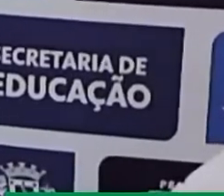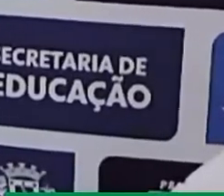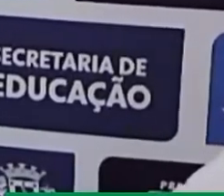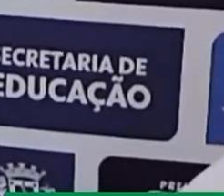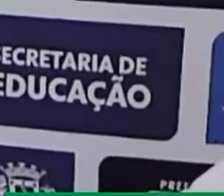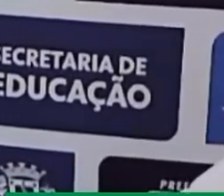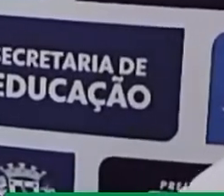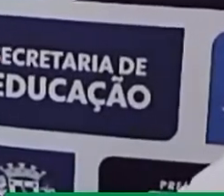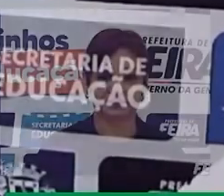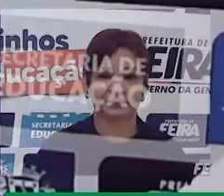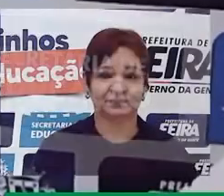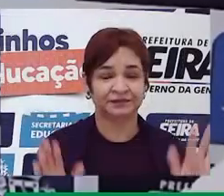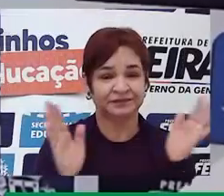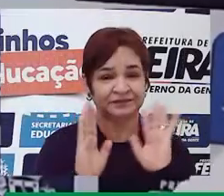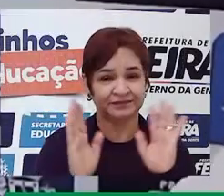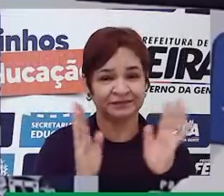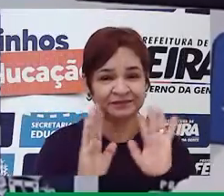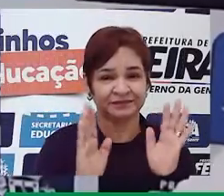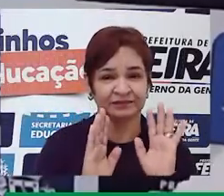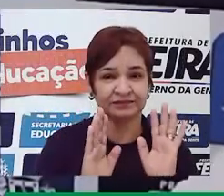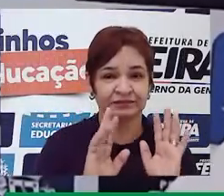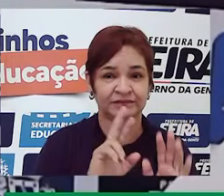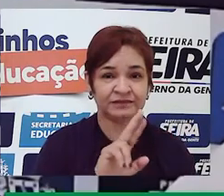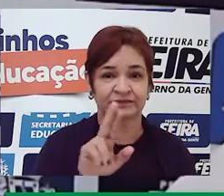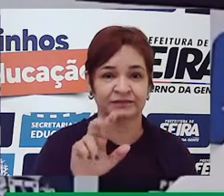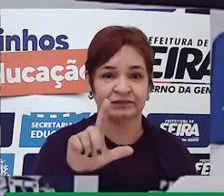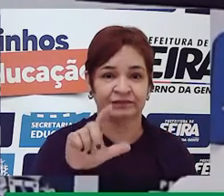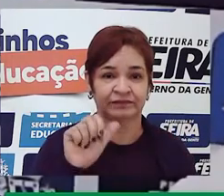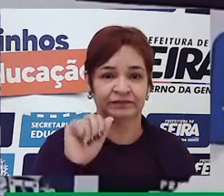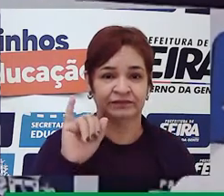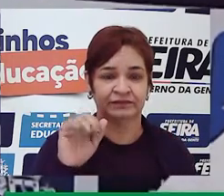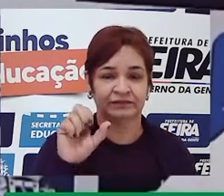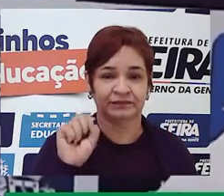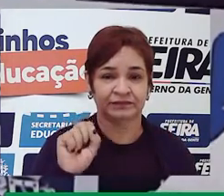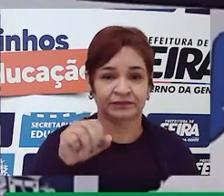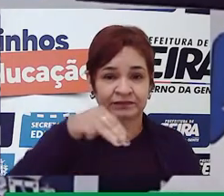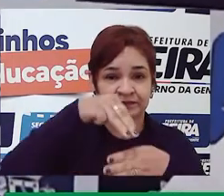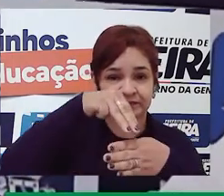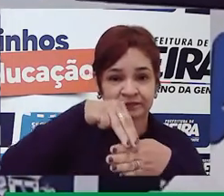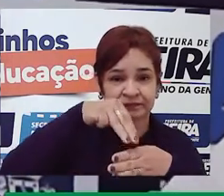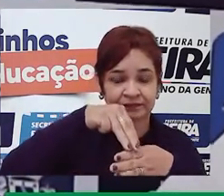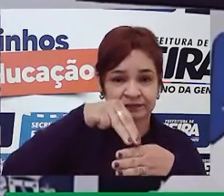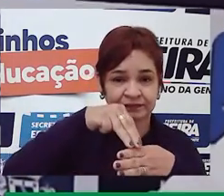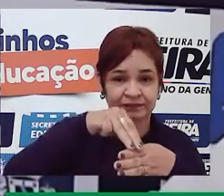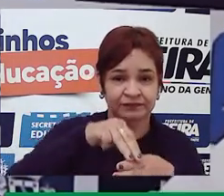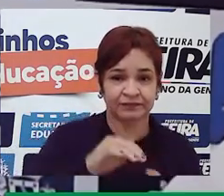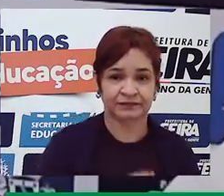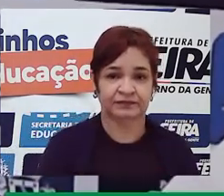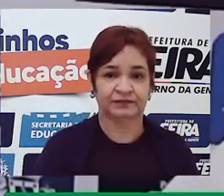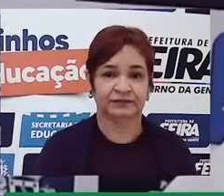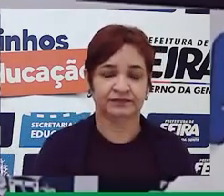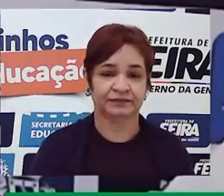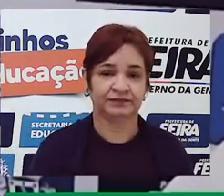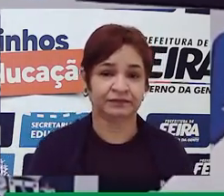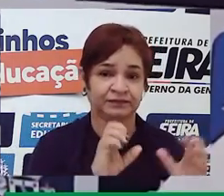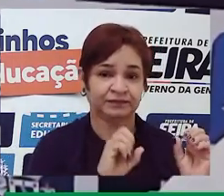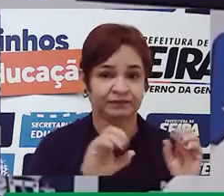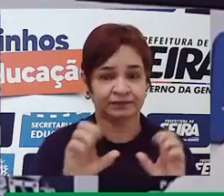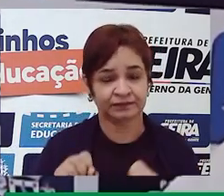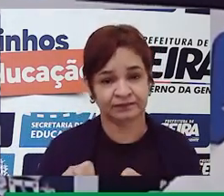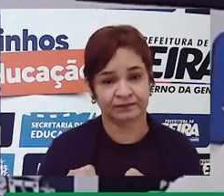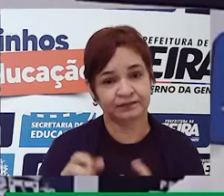conheça. Meu nome é Laís, eu sou professora da rede, estou aqui para dar uma aula para vocês, aula